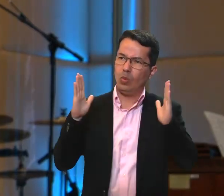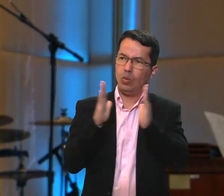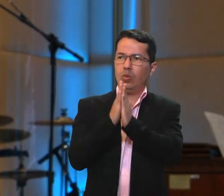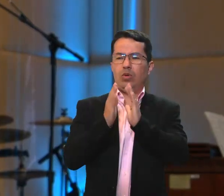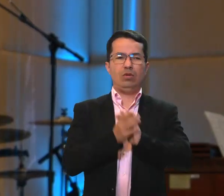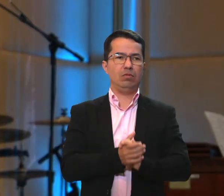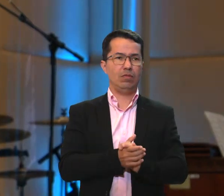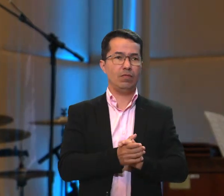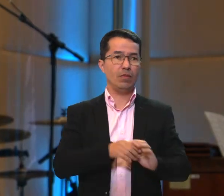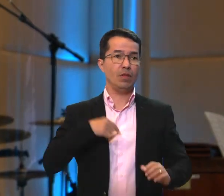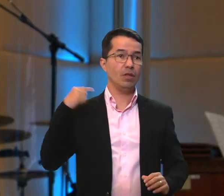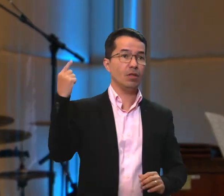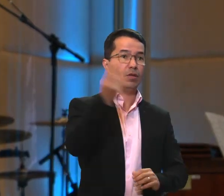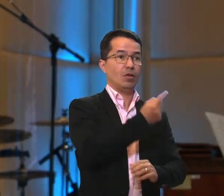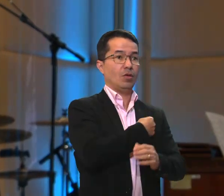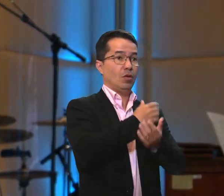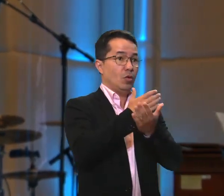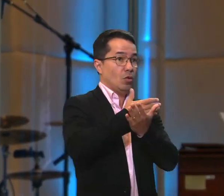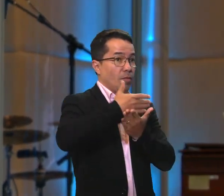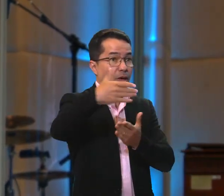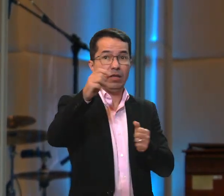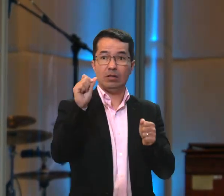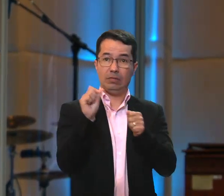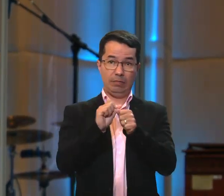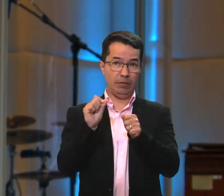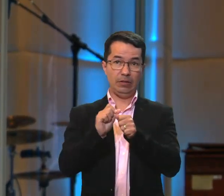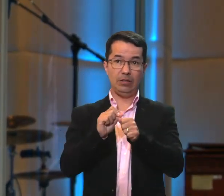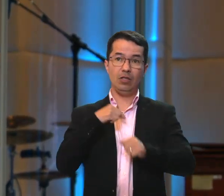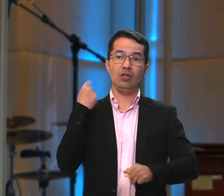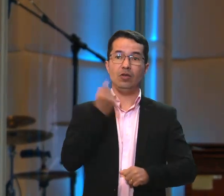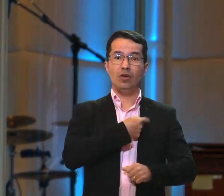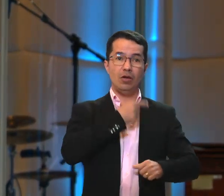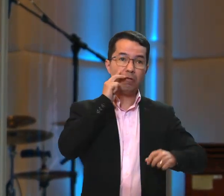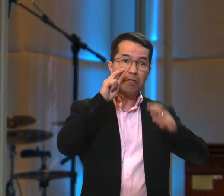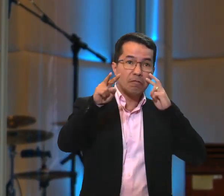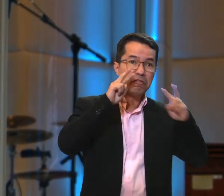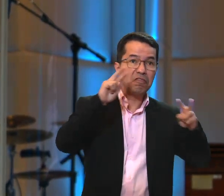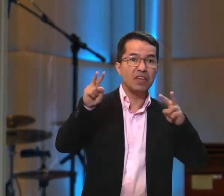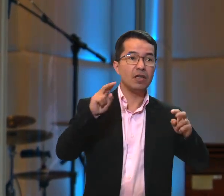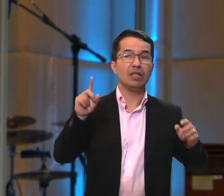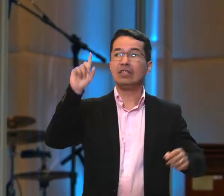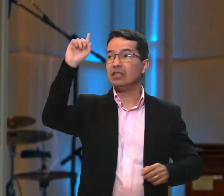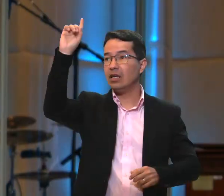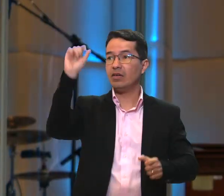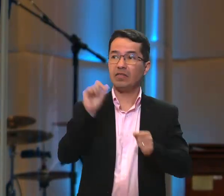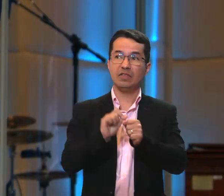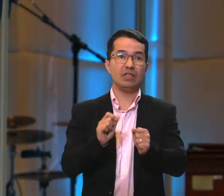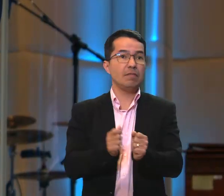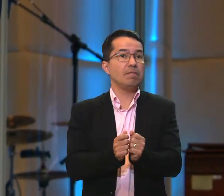nós vamos ver milagres tremendos do poder de Deus acontecendo.